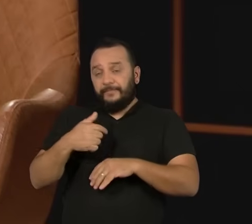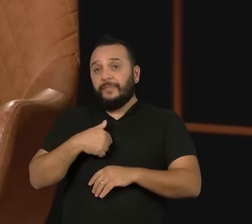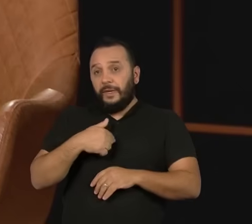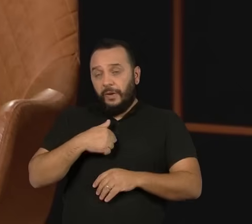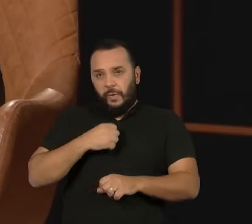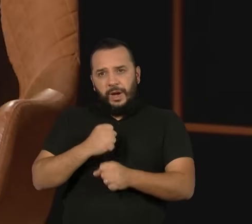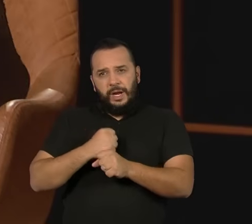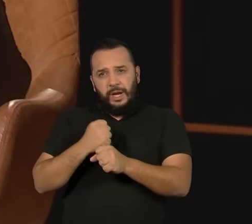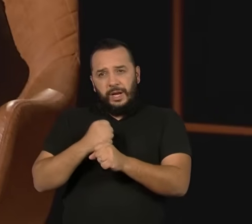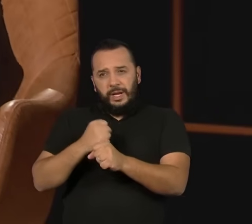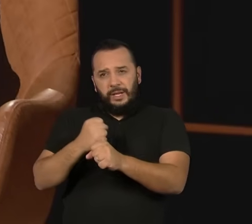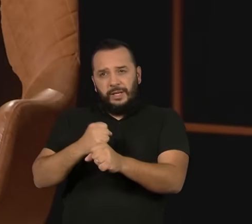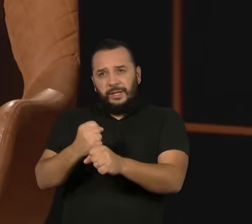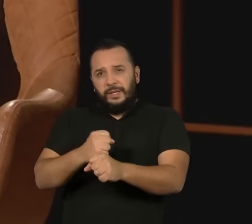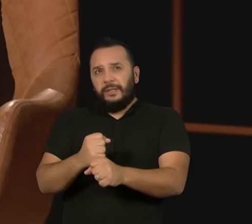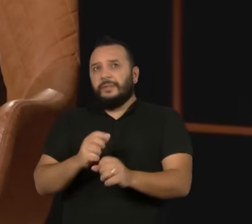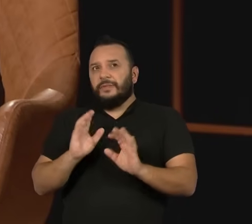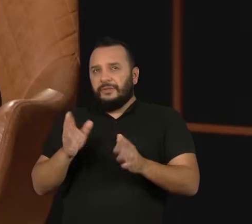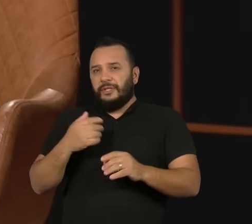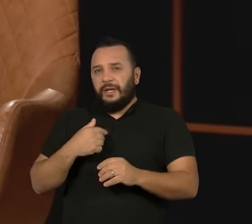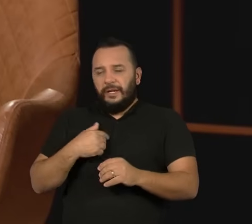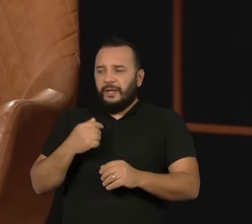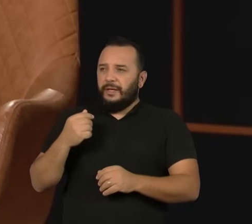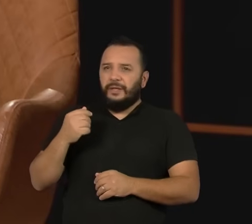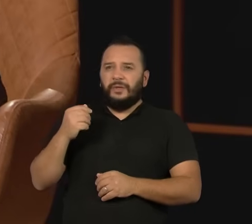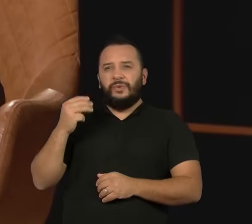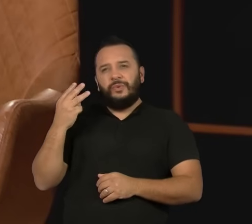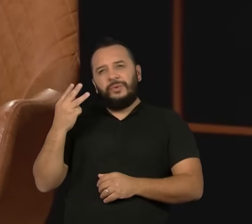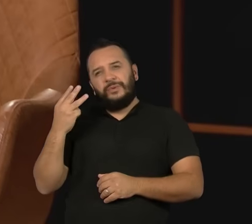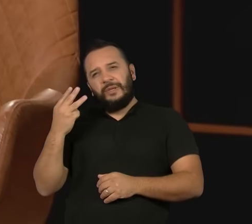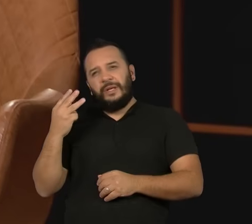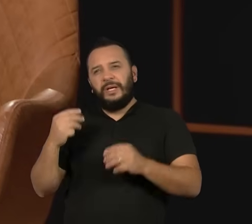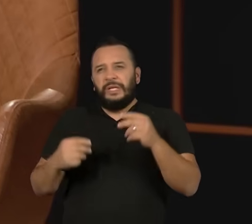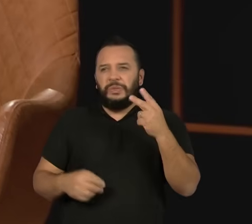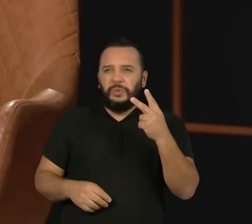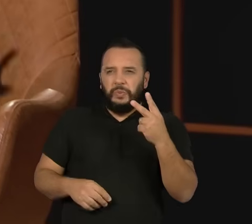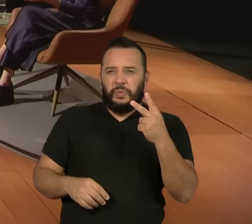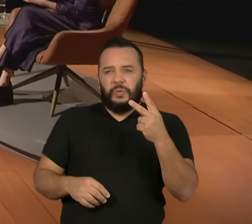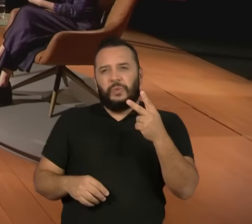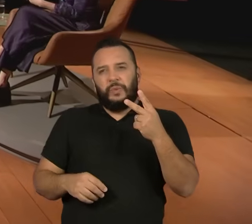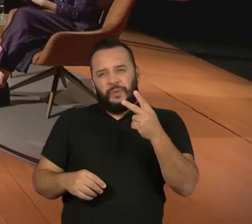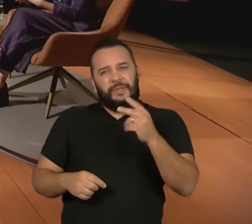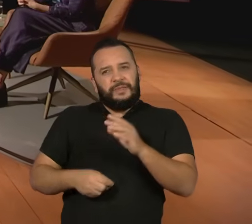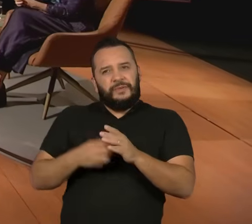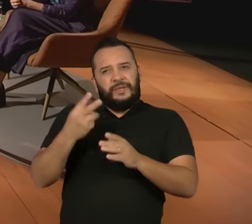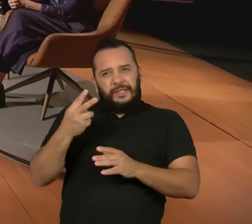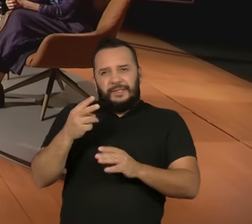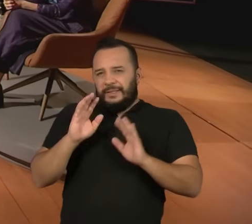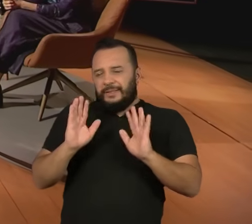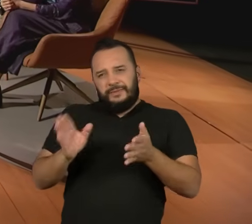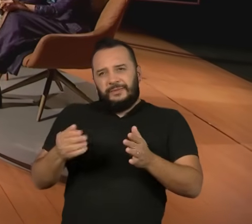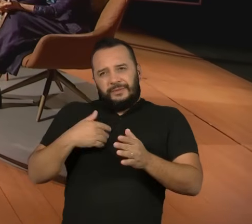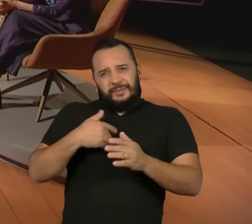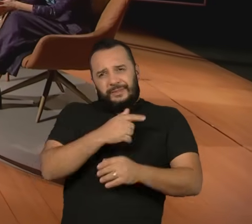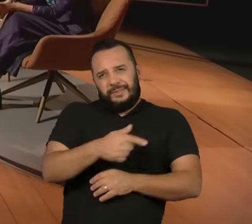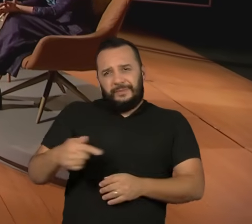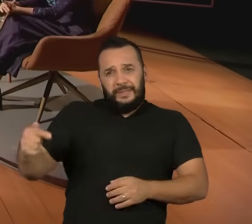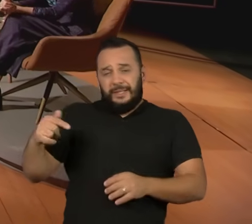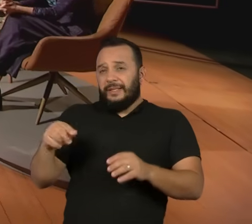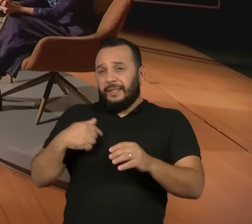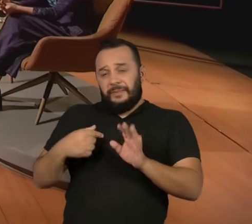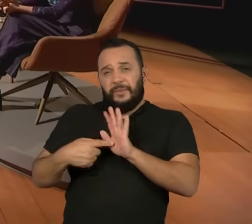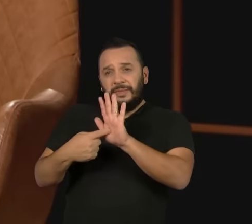durante muitos anos, em que eu fazia, sei lá, 2, 3 vezes por semana, no final do ano a gente sempre fazia uma apresentação, no meio do ano também, e me ensinou